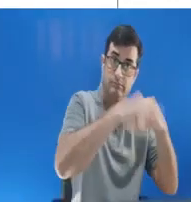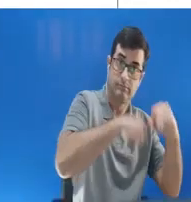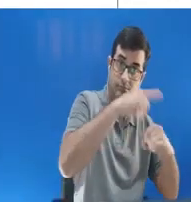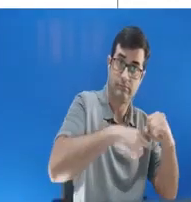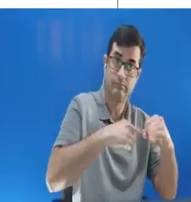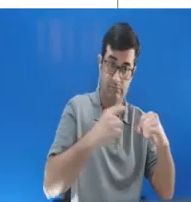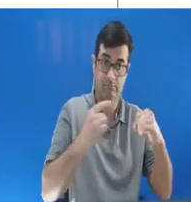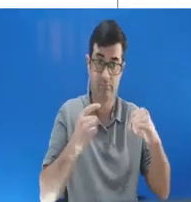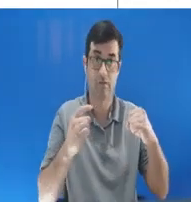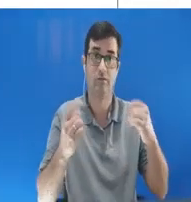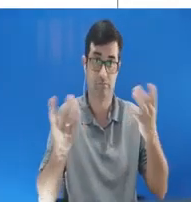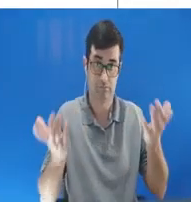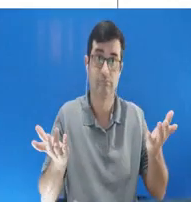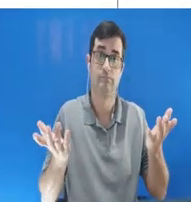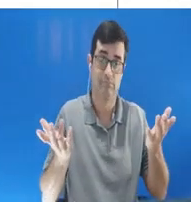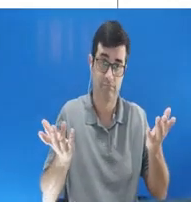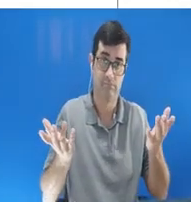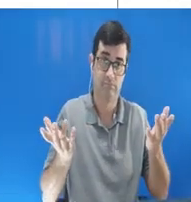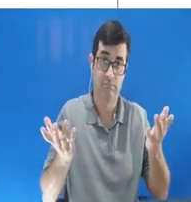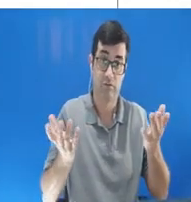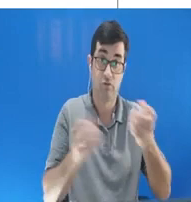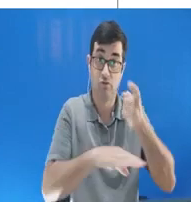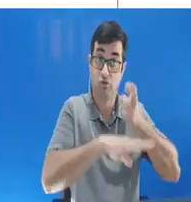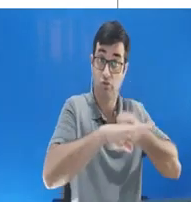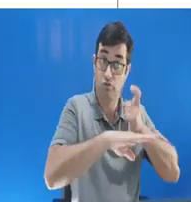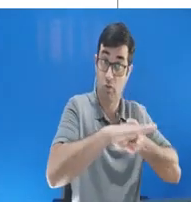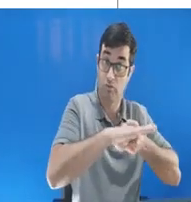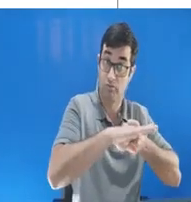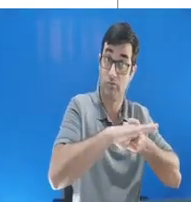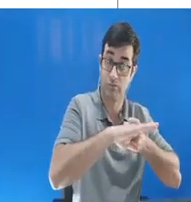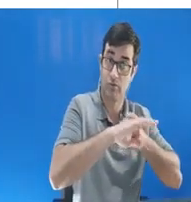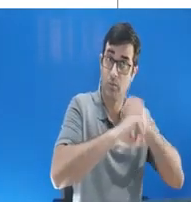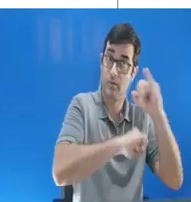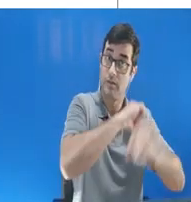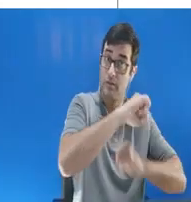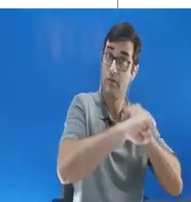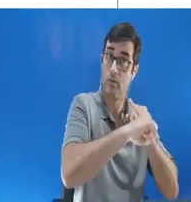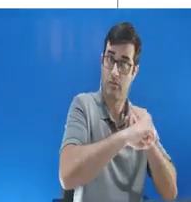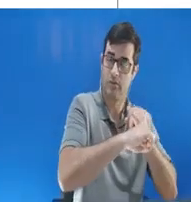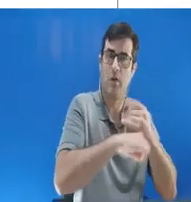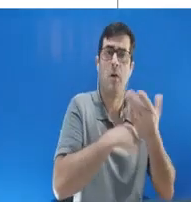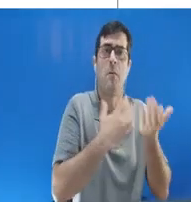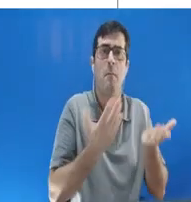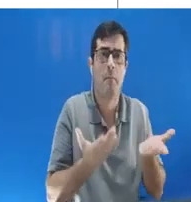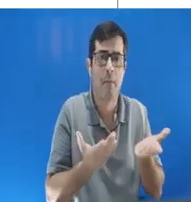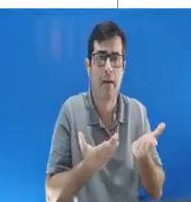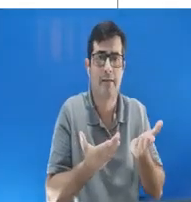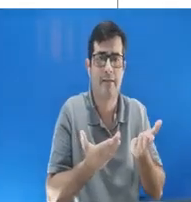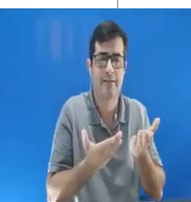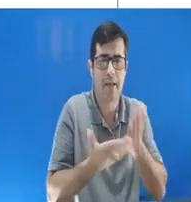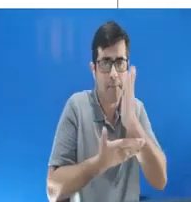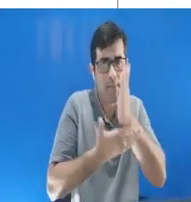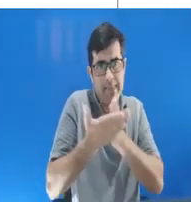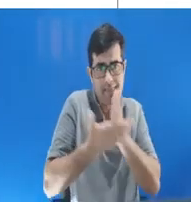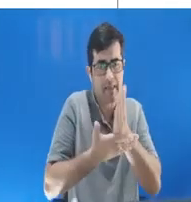estado sólido iônico, né? Em um sólido iônico. E por que não é a metade da distância, é a